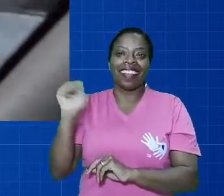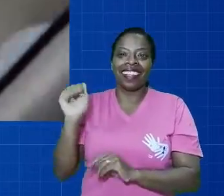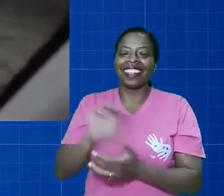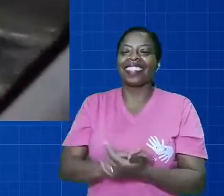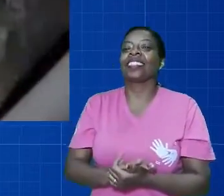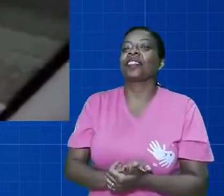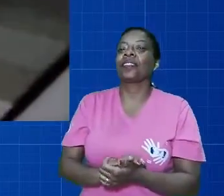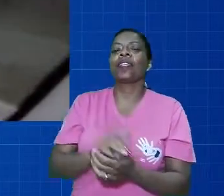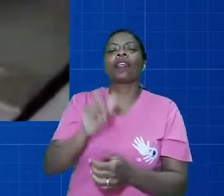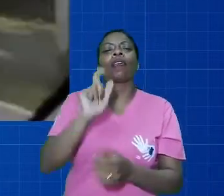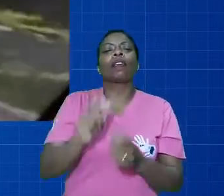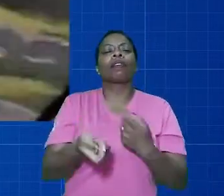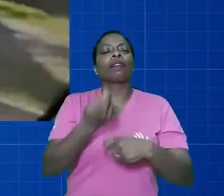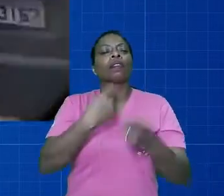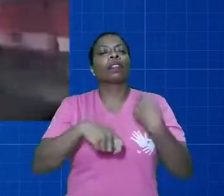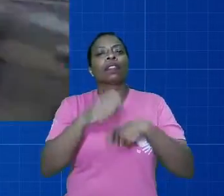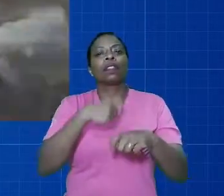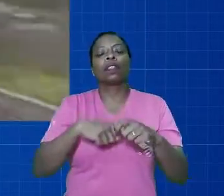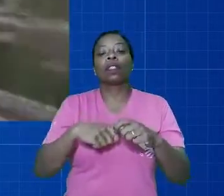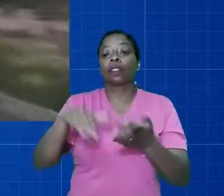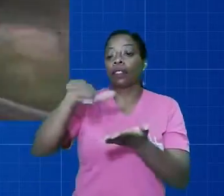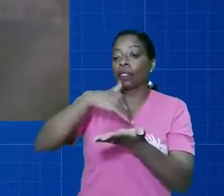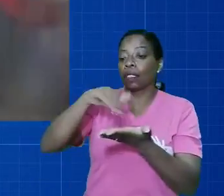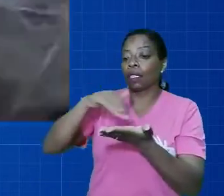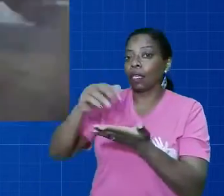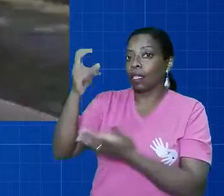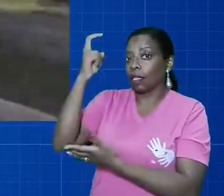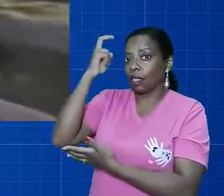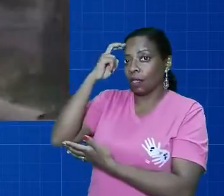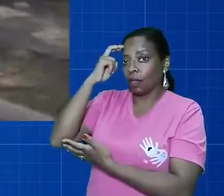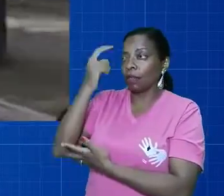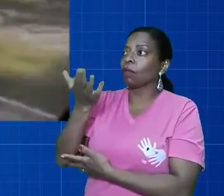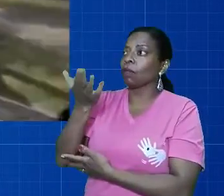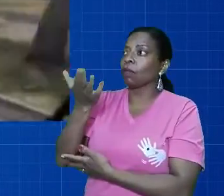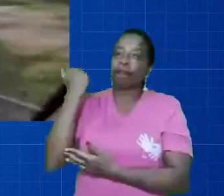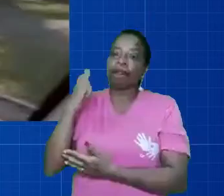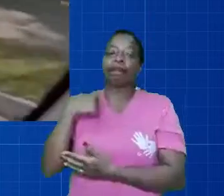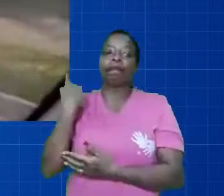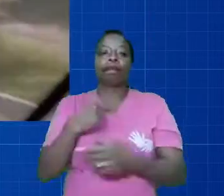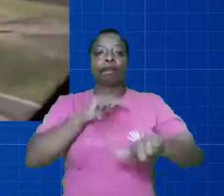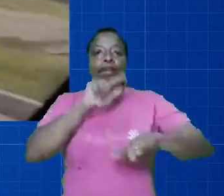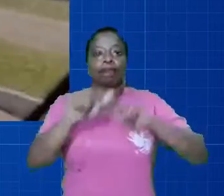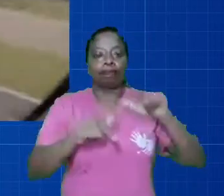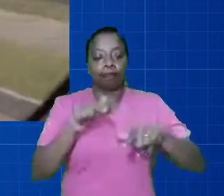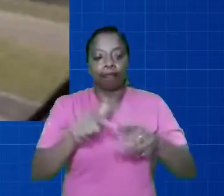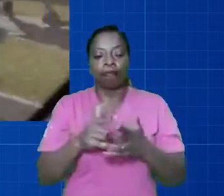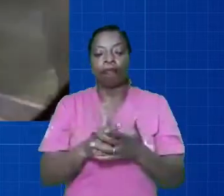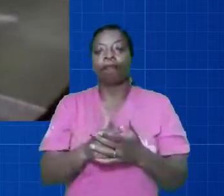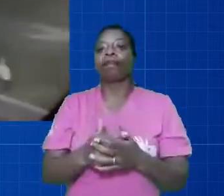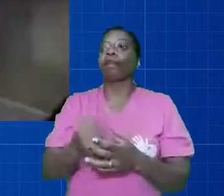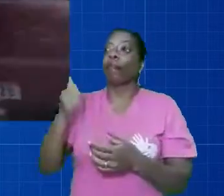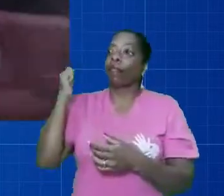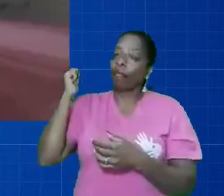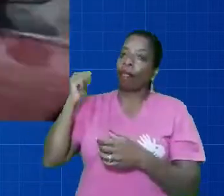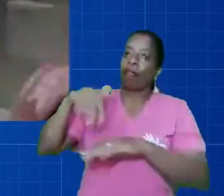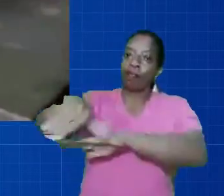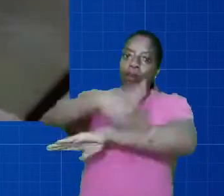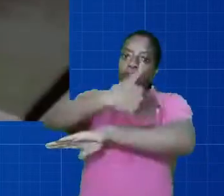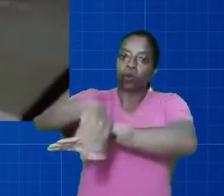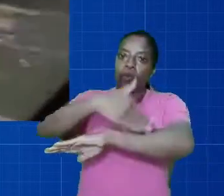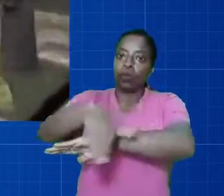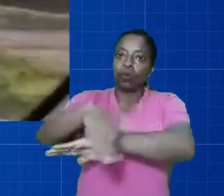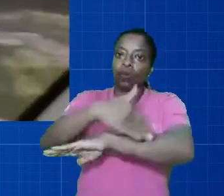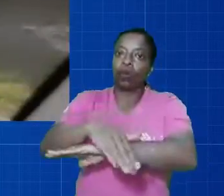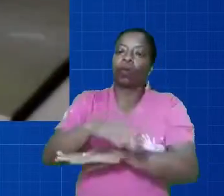nós precisamos desocupar o prédio da rua Targino Silva, porque era um prédio que estava se deteriorando